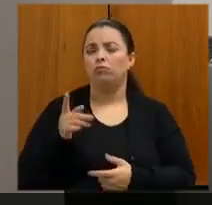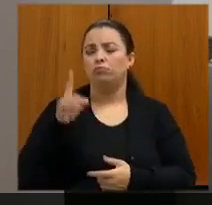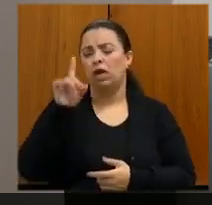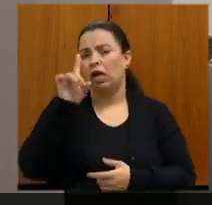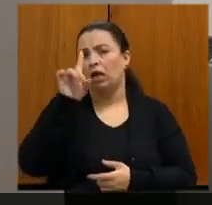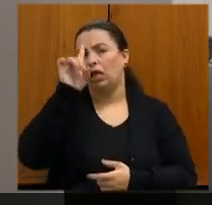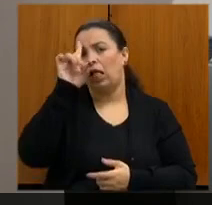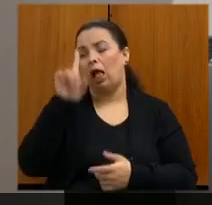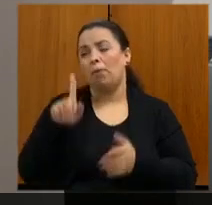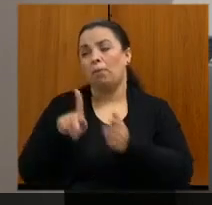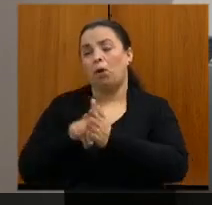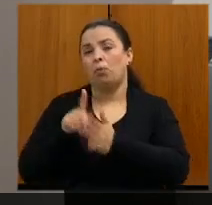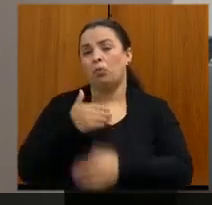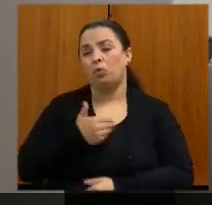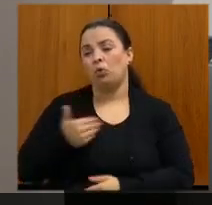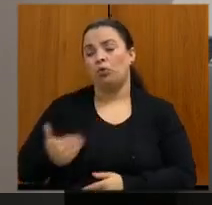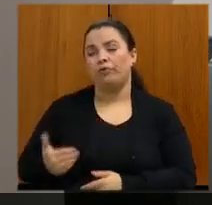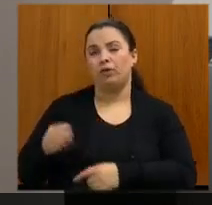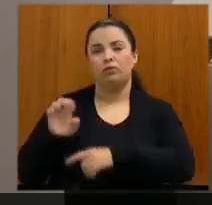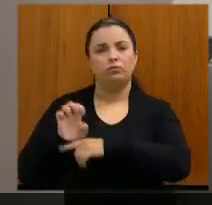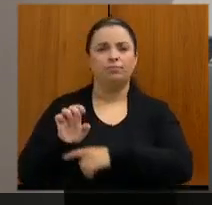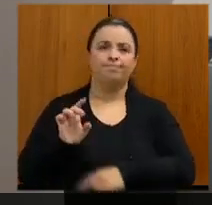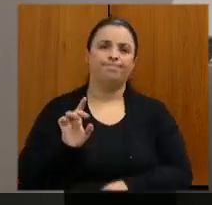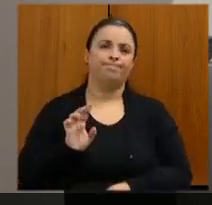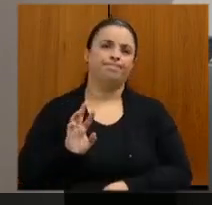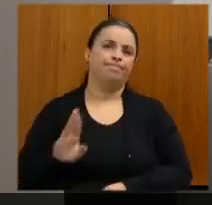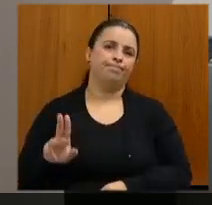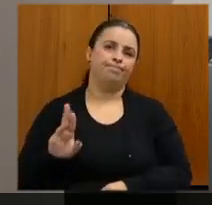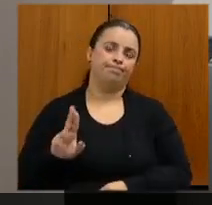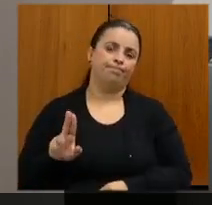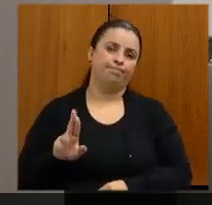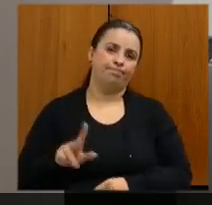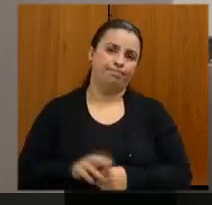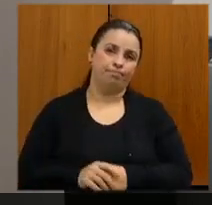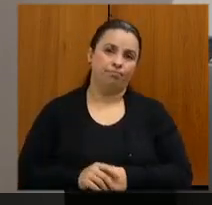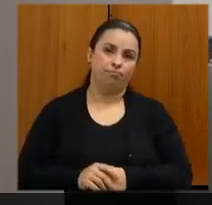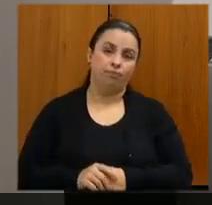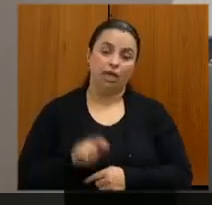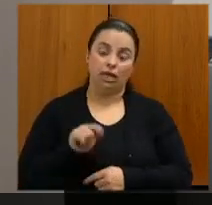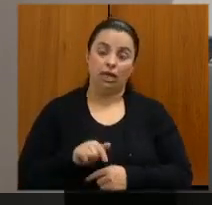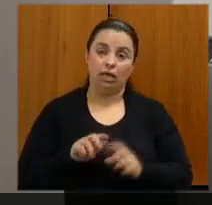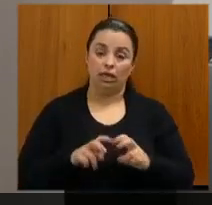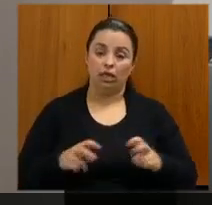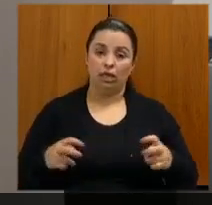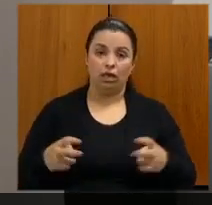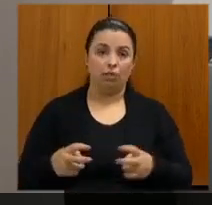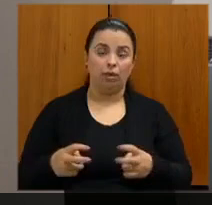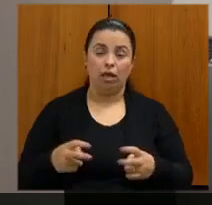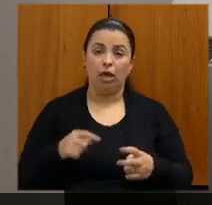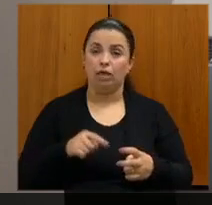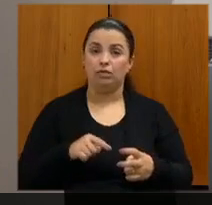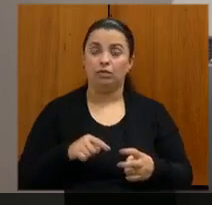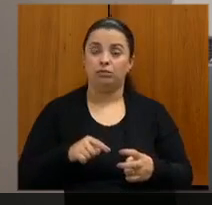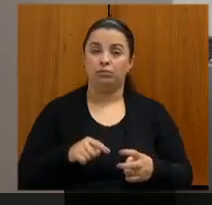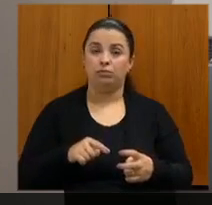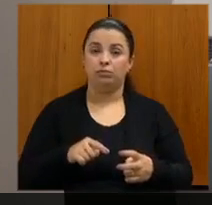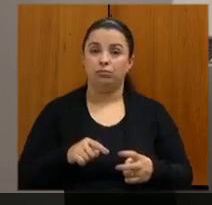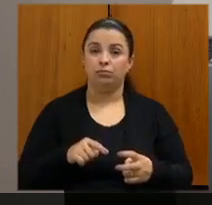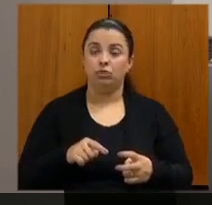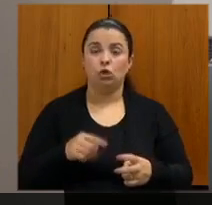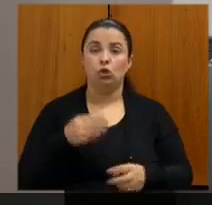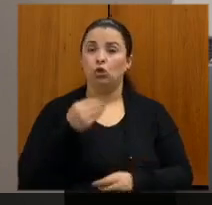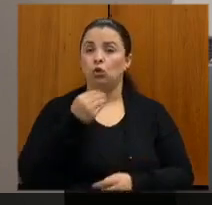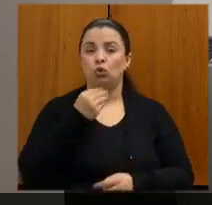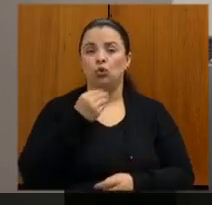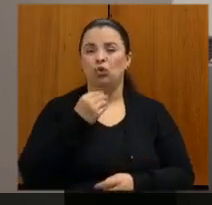do Governo do Estado e ela não deveria ser não deveria estar na